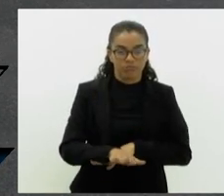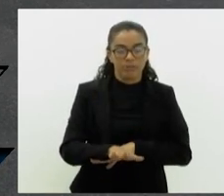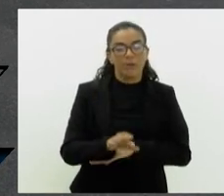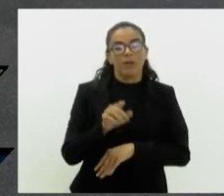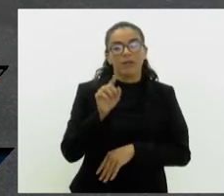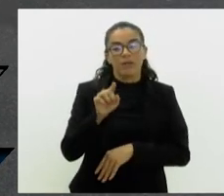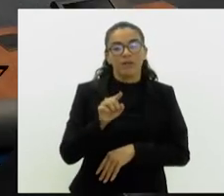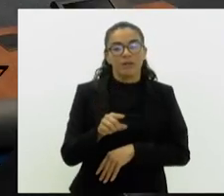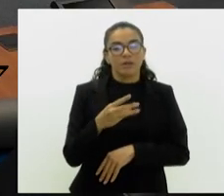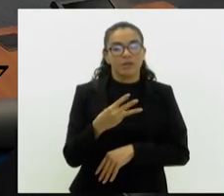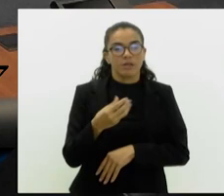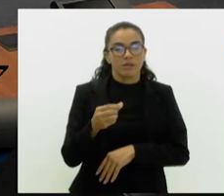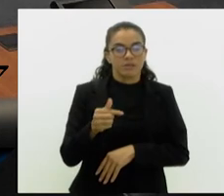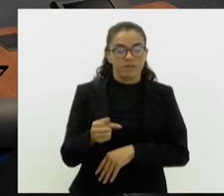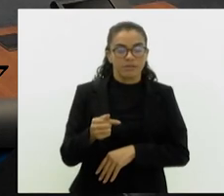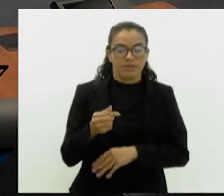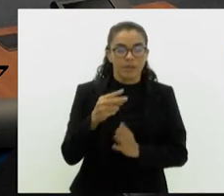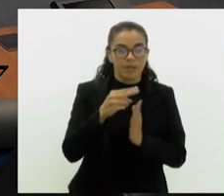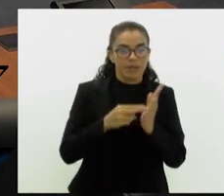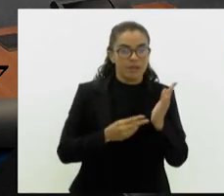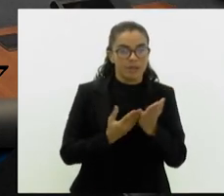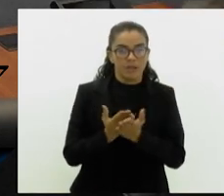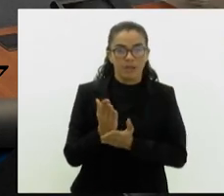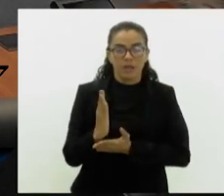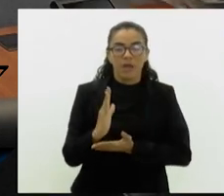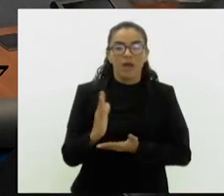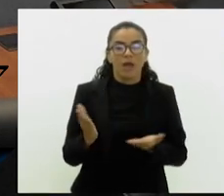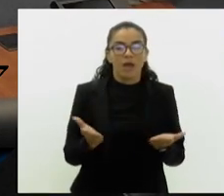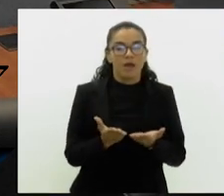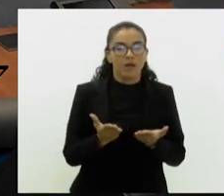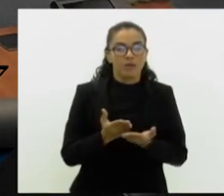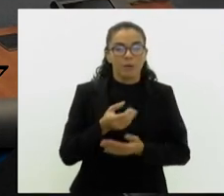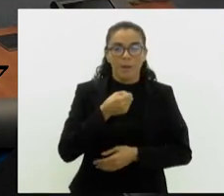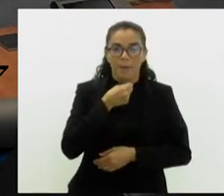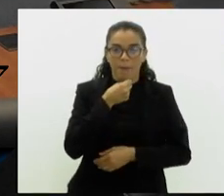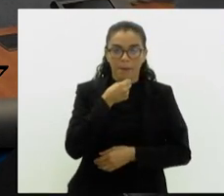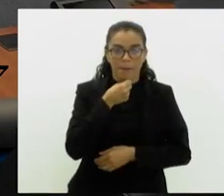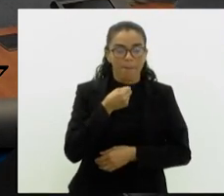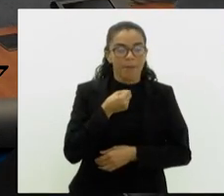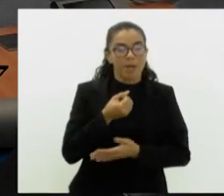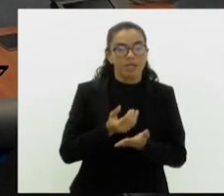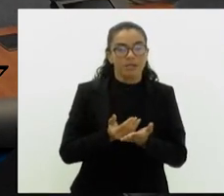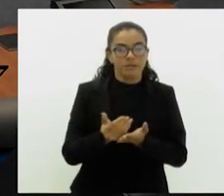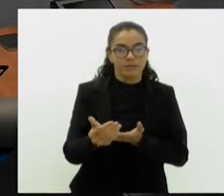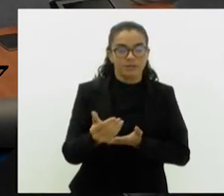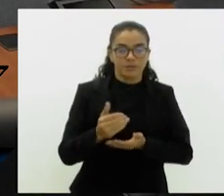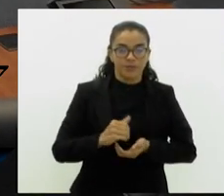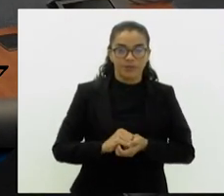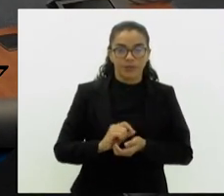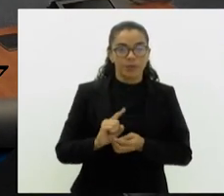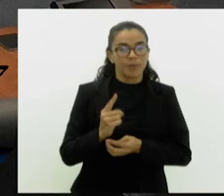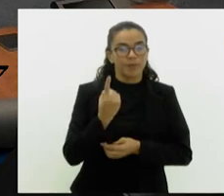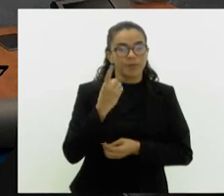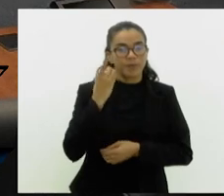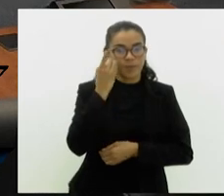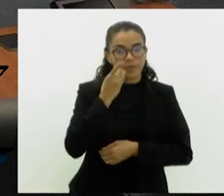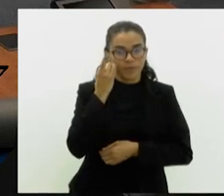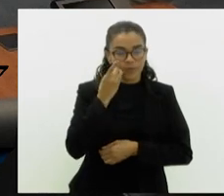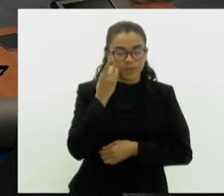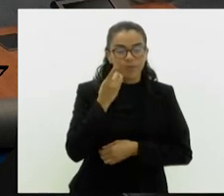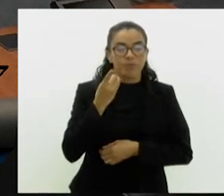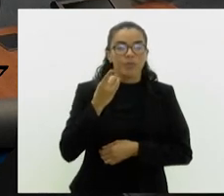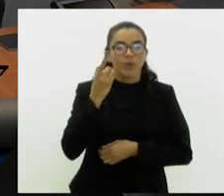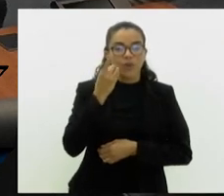16:37 Líder aprovada a ata passa-se ao expediente Inicial o primeiro Deputado inscrito